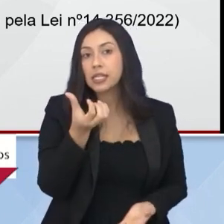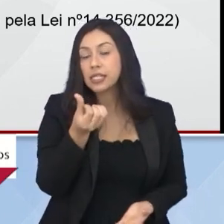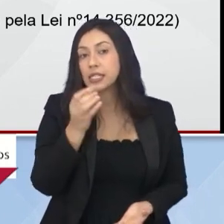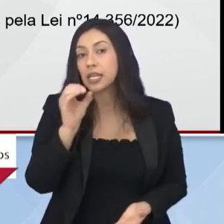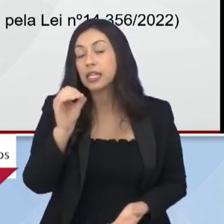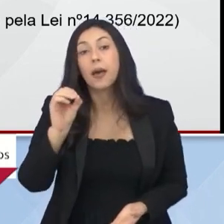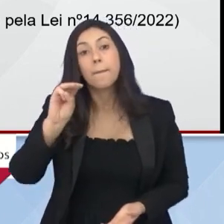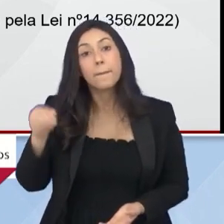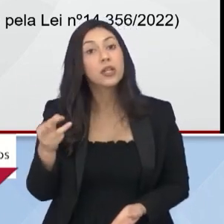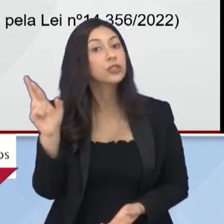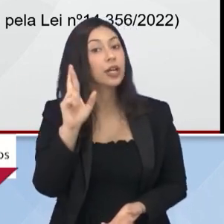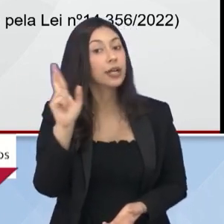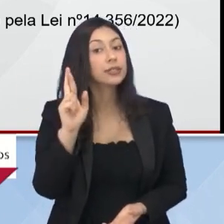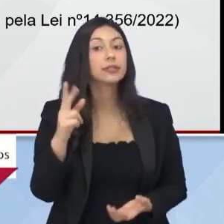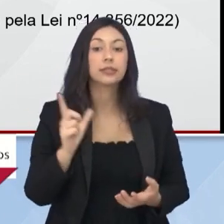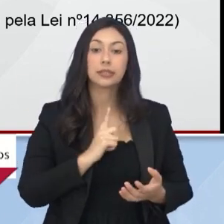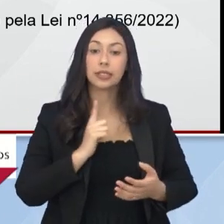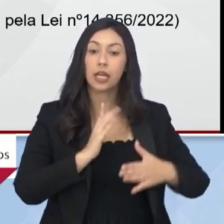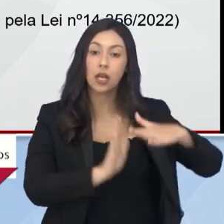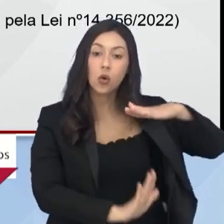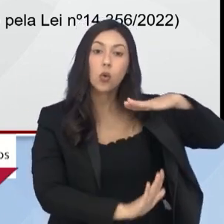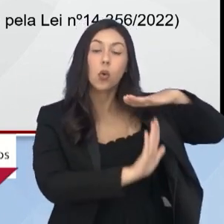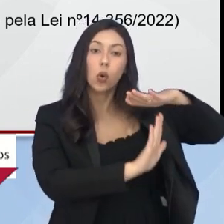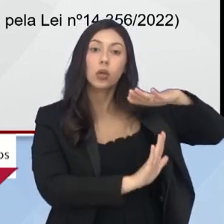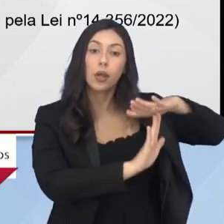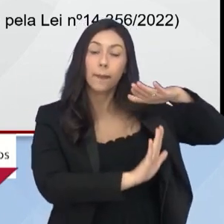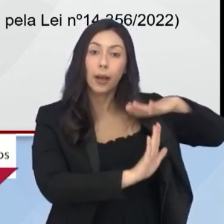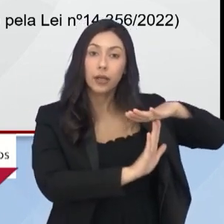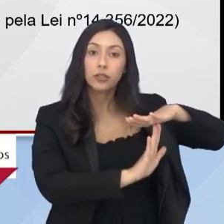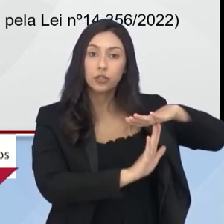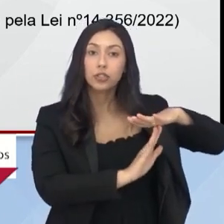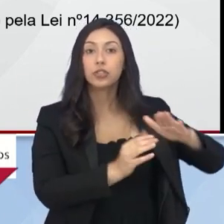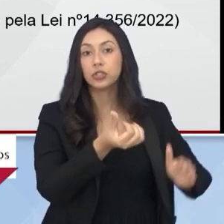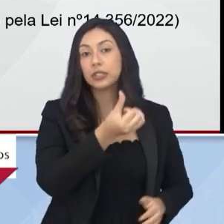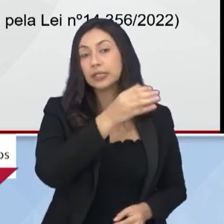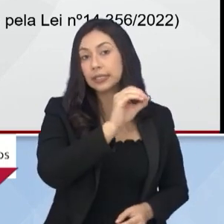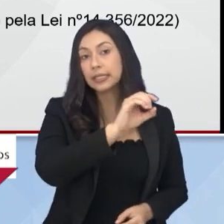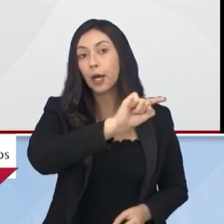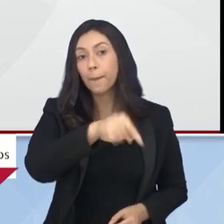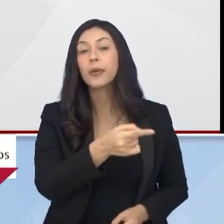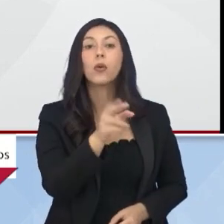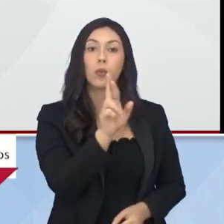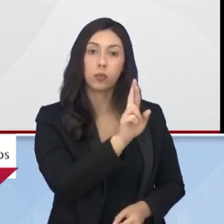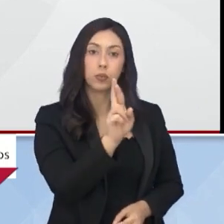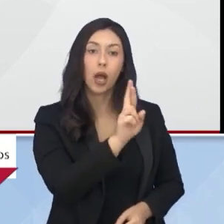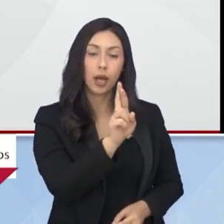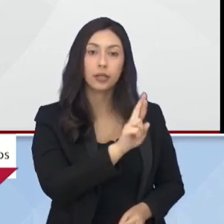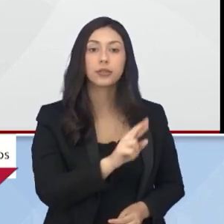então a grande alteração é essa em vez de despesa é